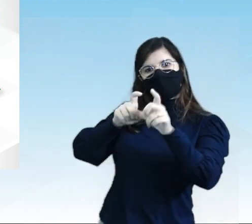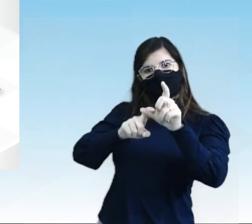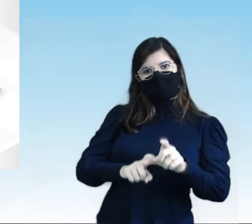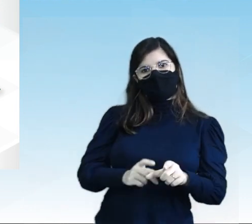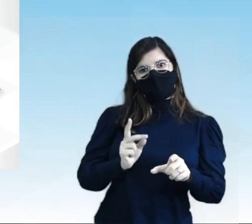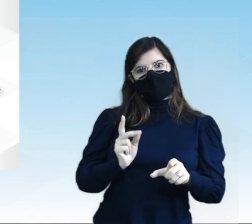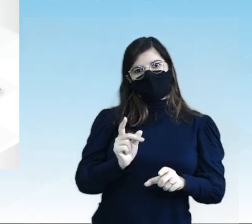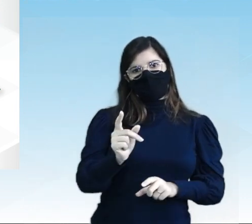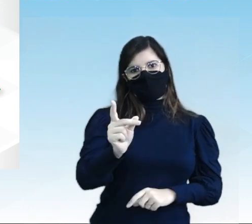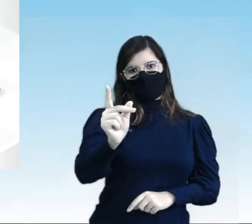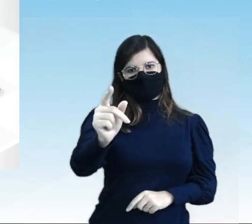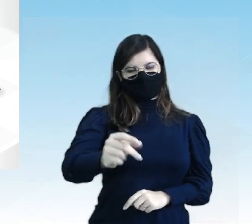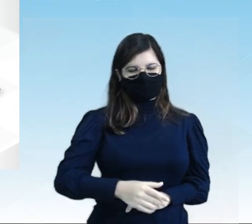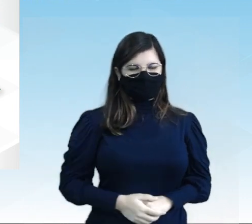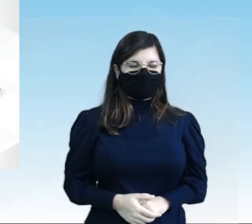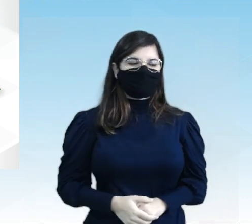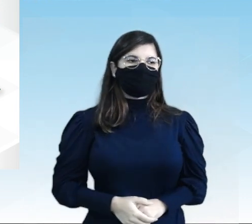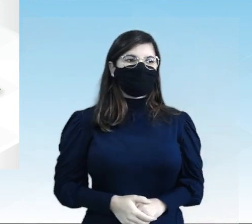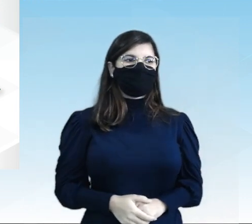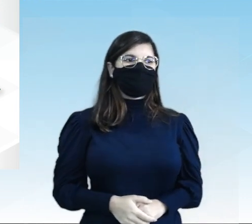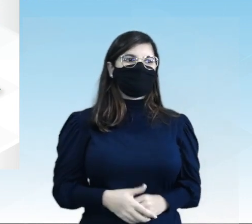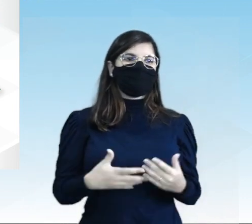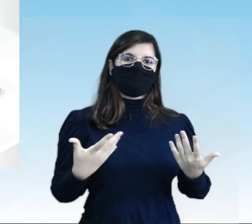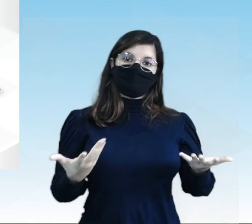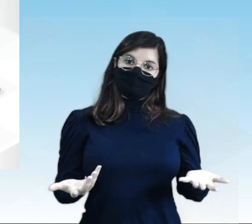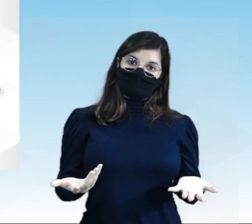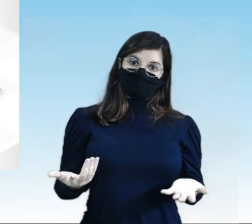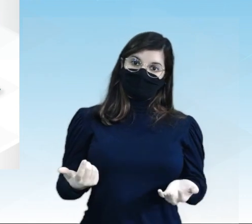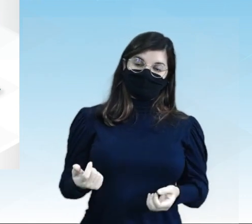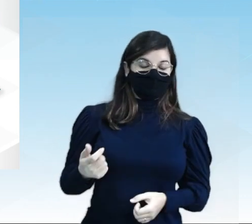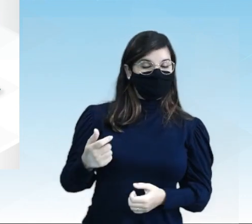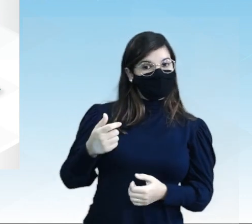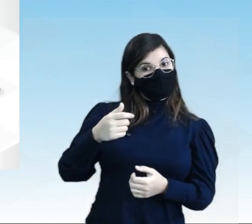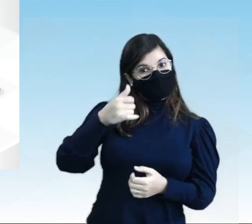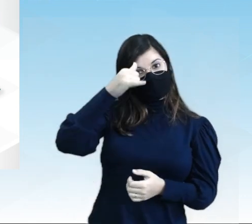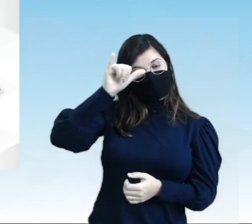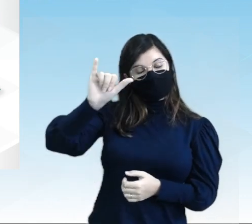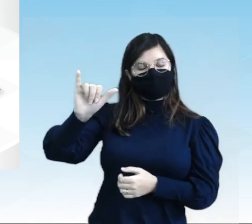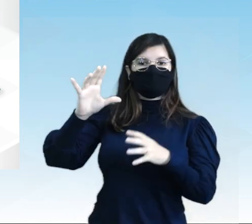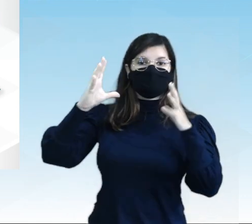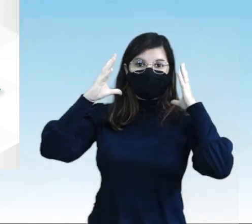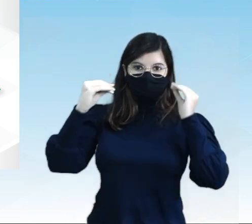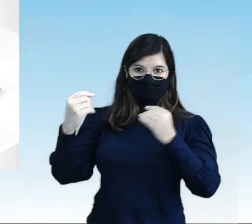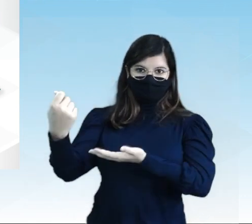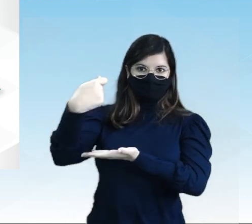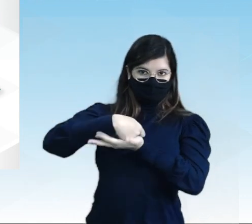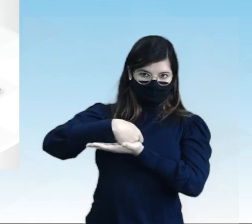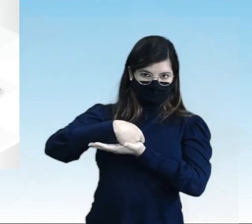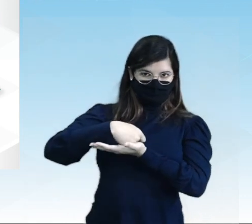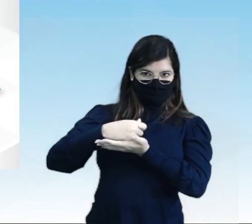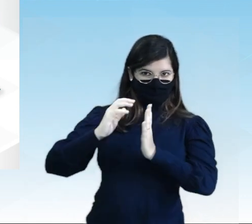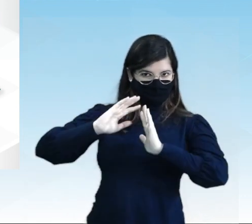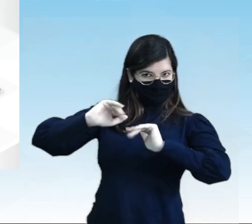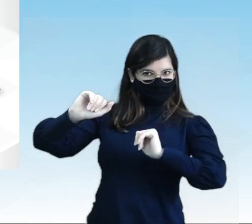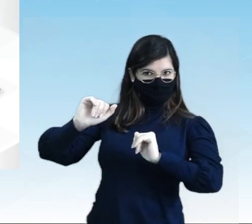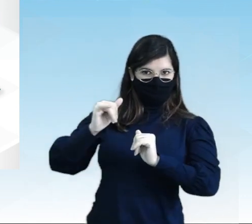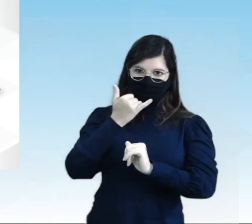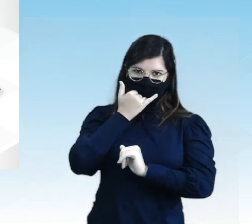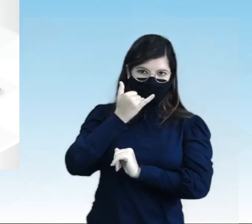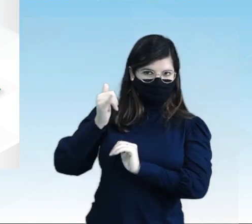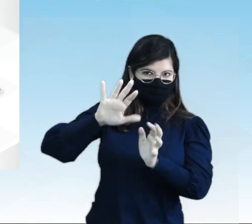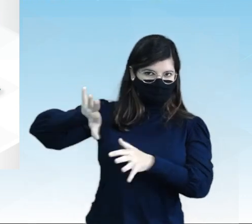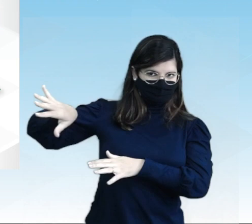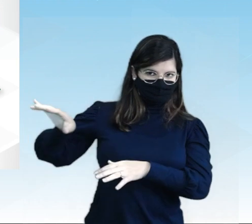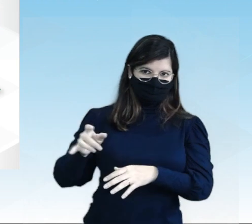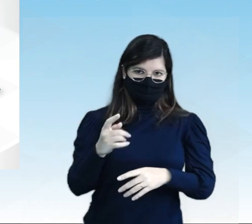interna aí de vocês Samara que Holanda não venha cobrar a gente né cadeira tá numa crise Deixa para lá